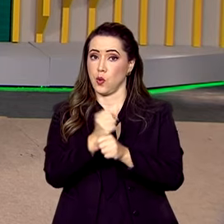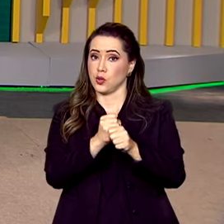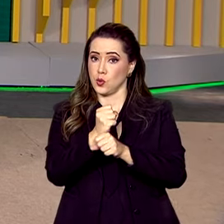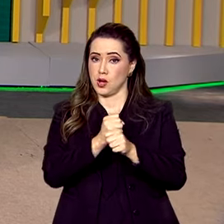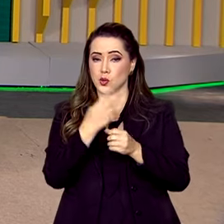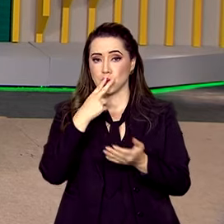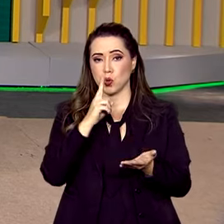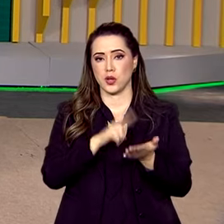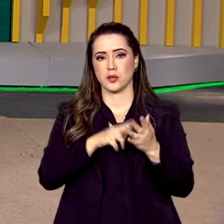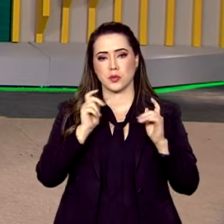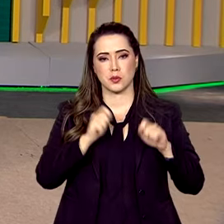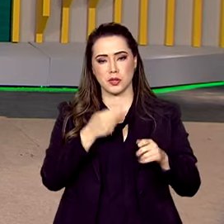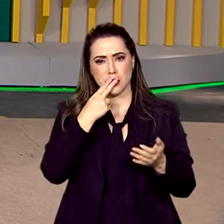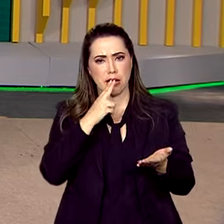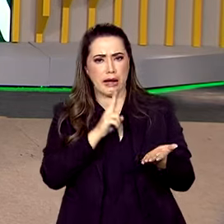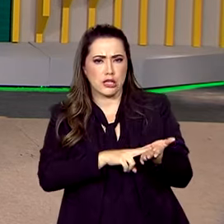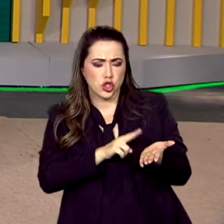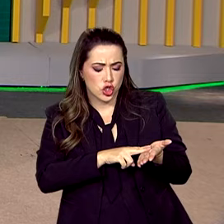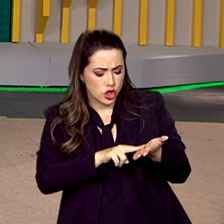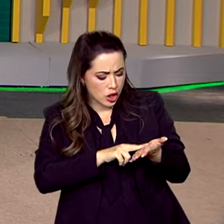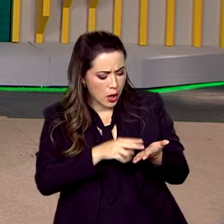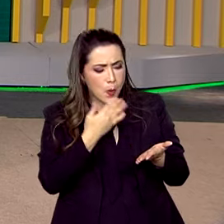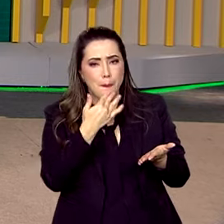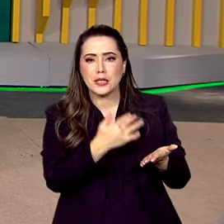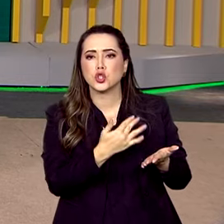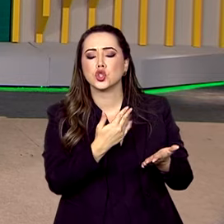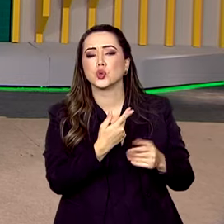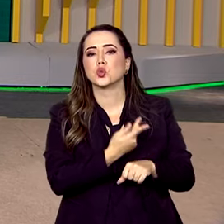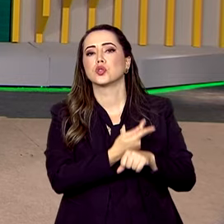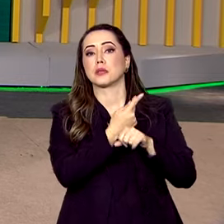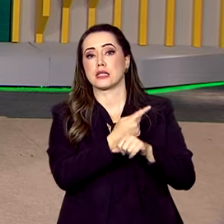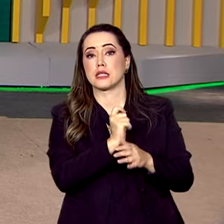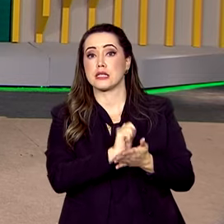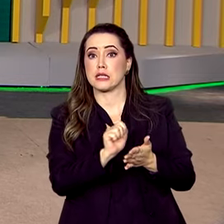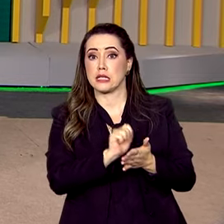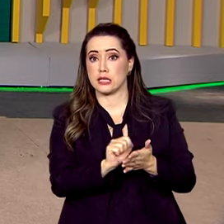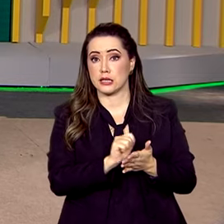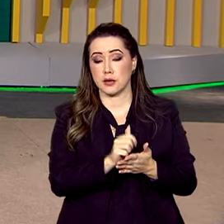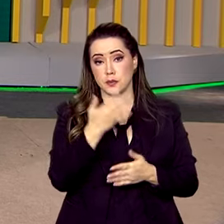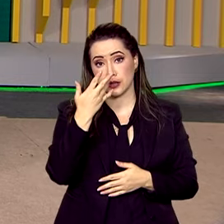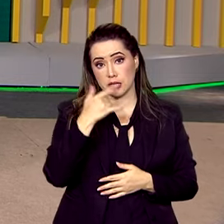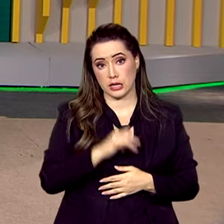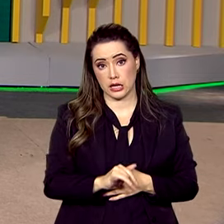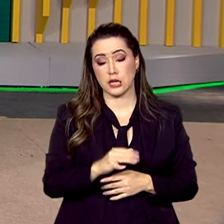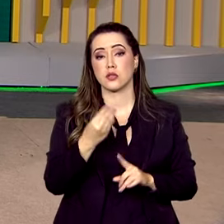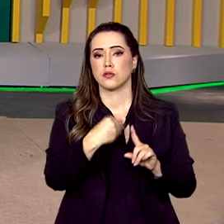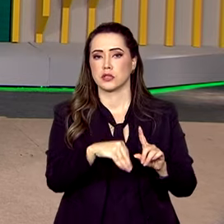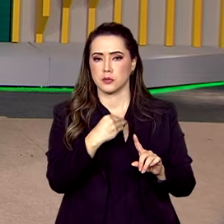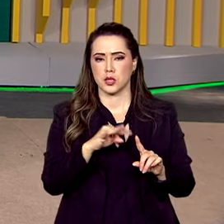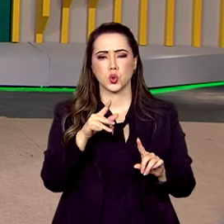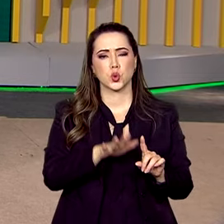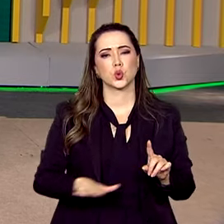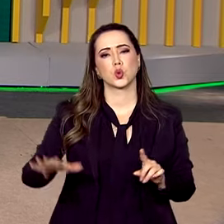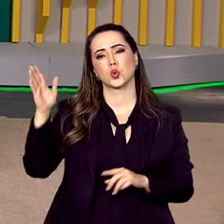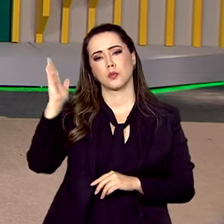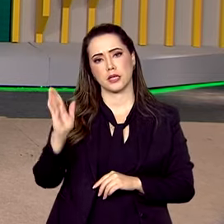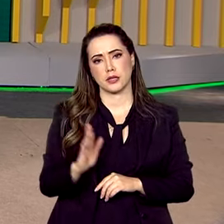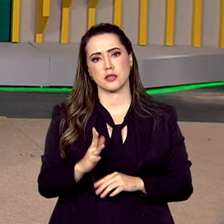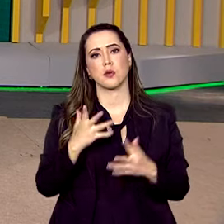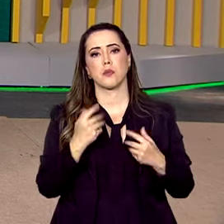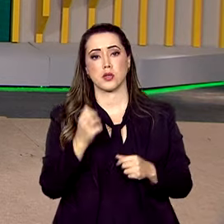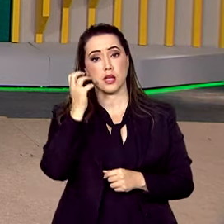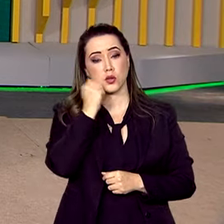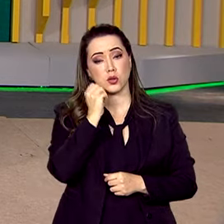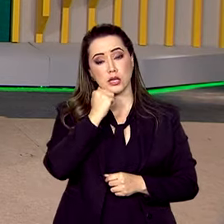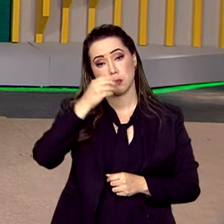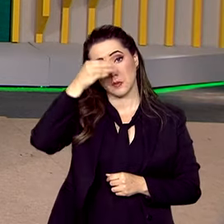que cartinhas com pedidos de presentes escritas por crianças em situação de vulnerabilidade de todo o Brasil sejam adotadas